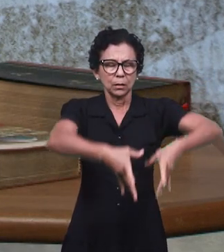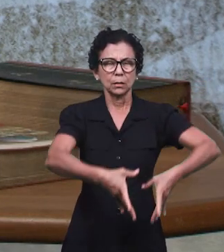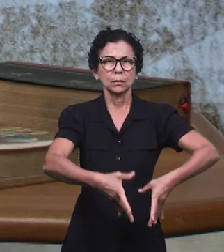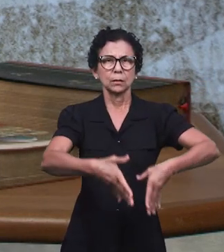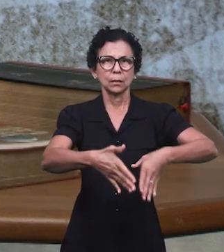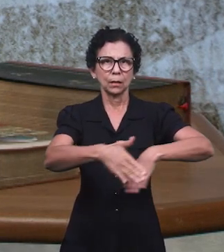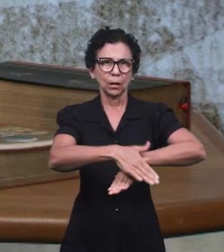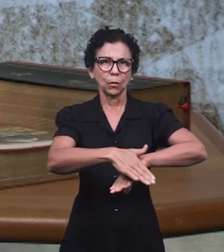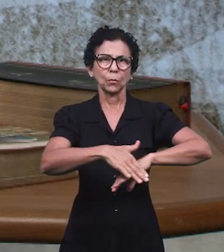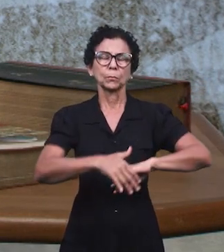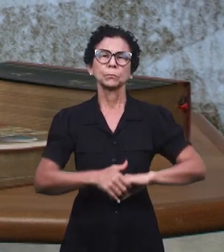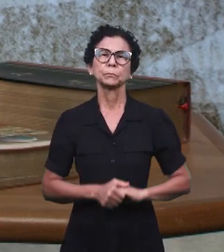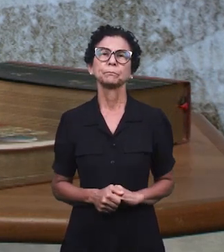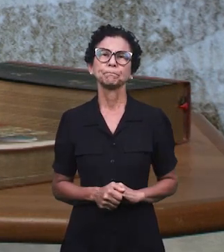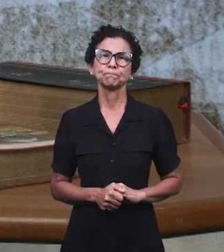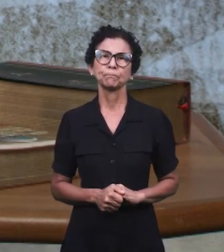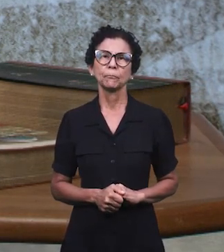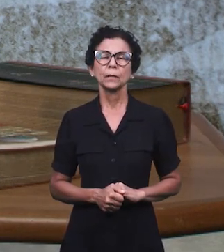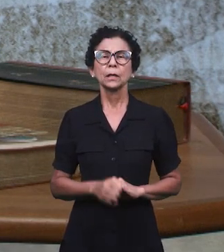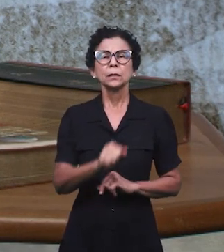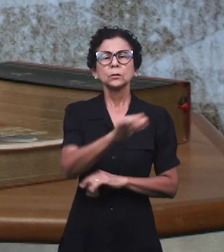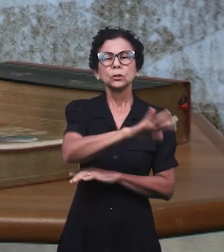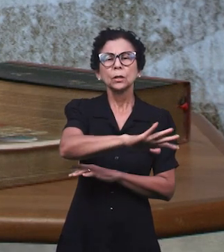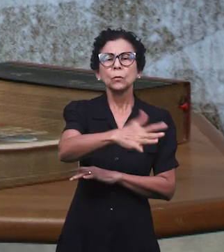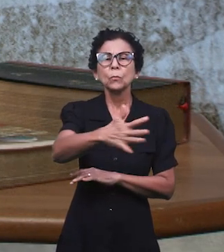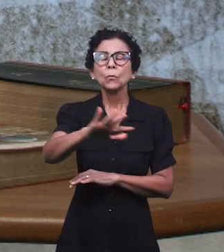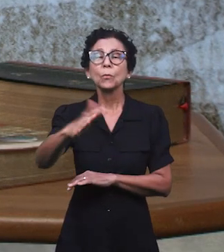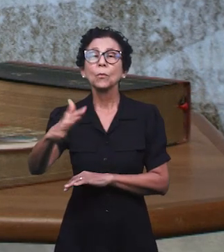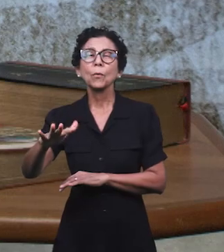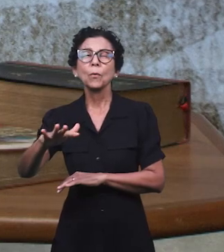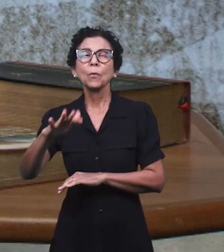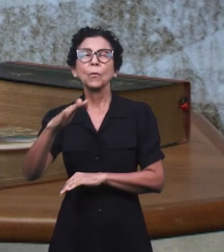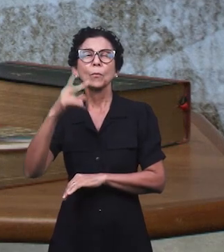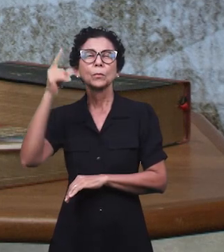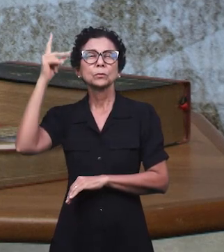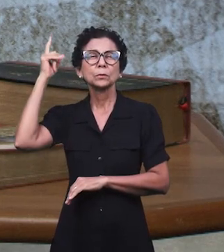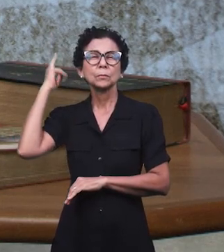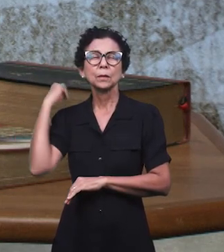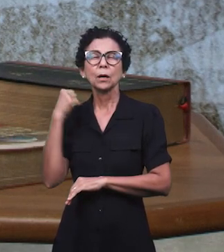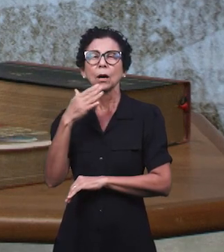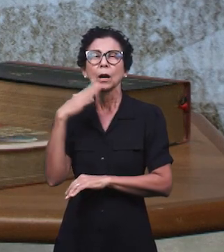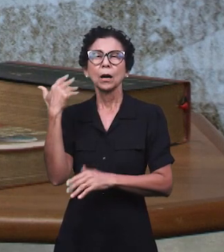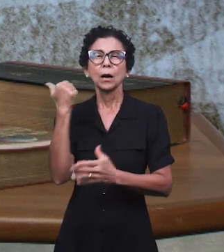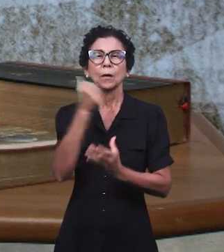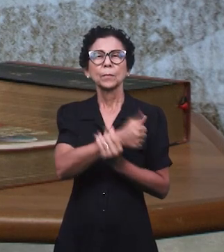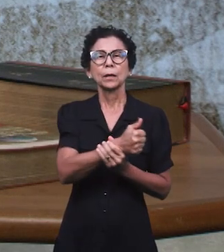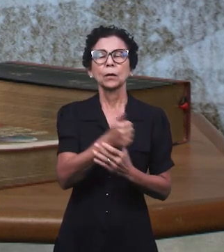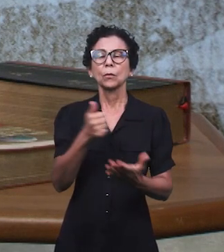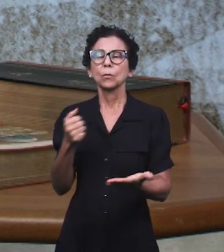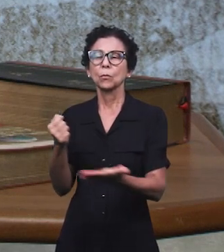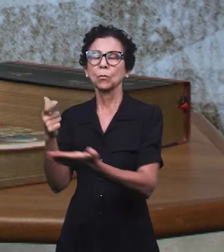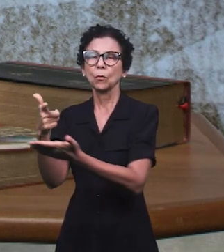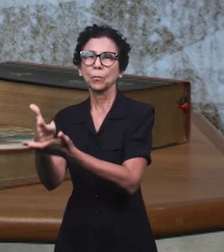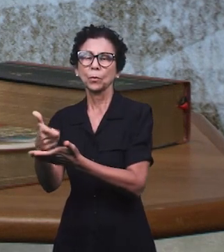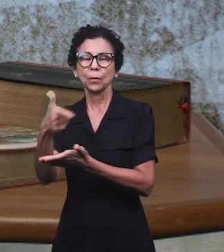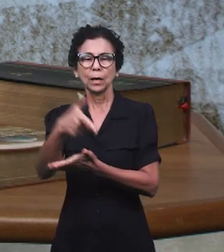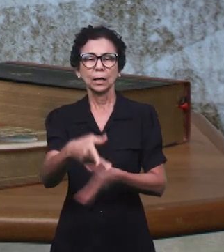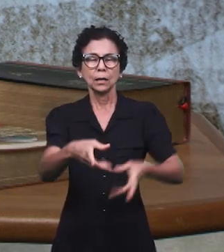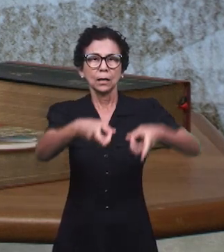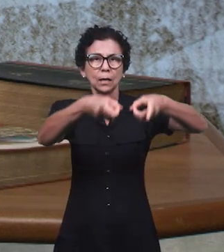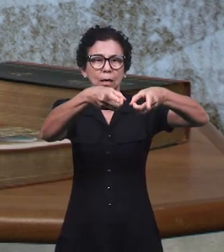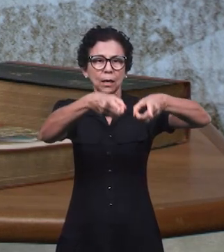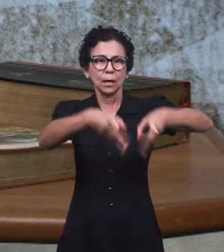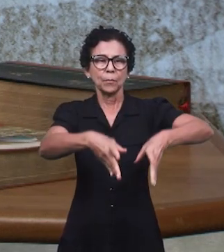Manre, o campo que Abraão comprara aos filhos de Et. Ali está sepultado Abraão